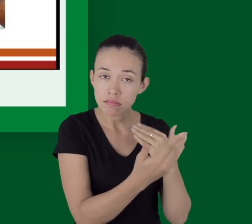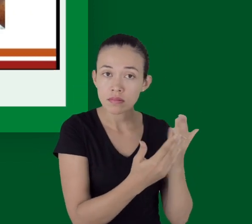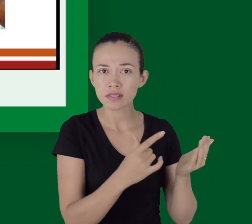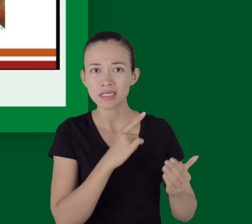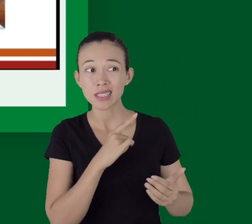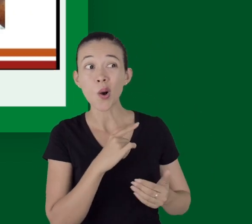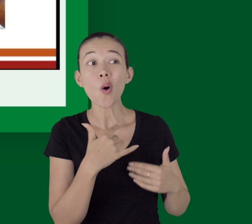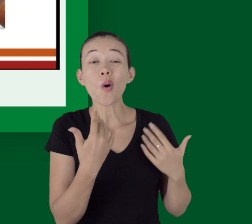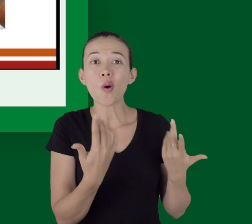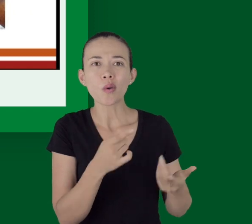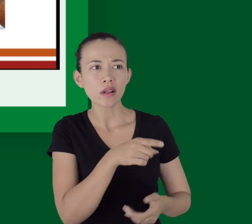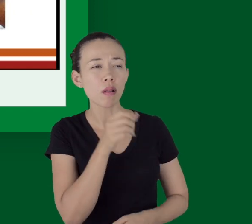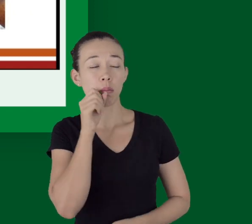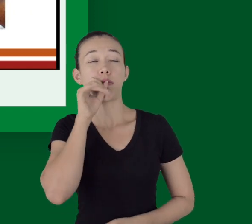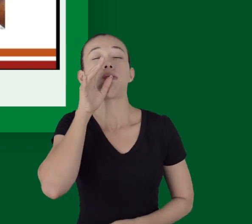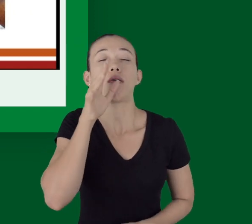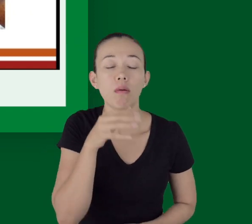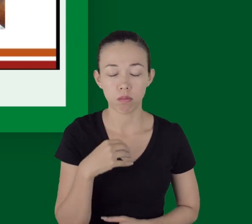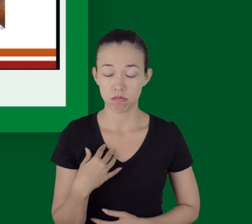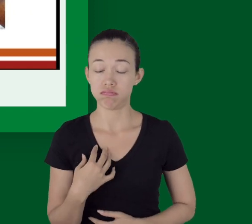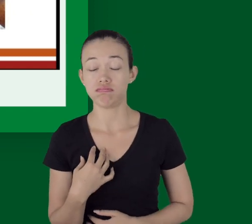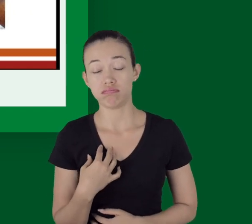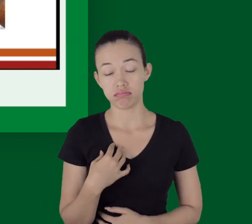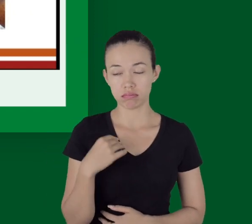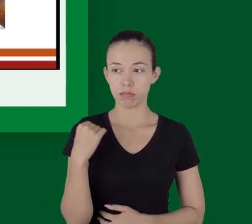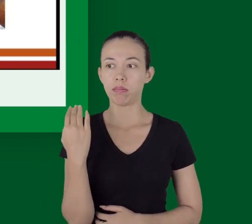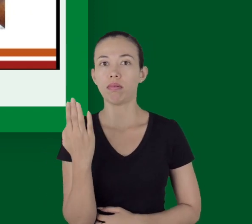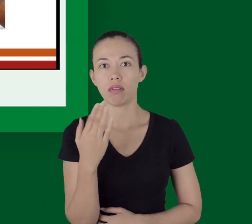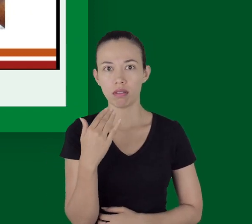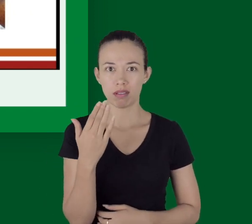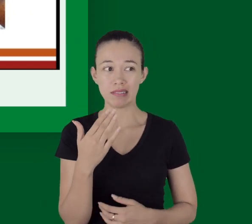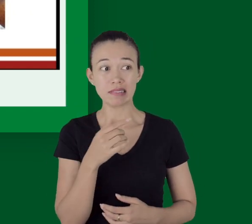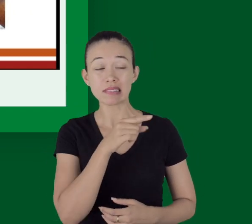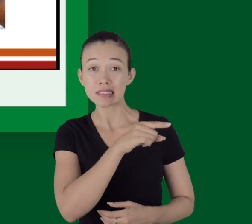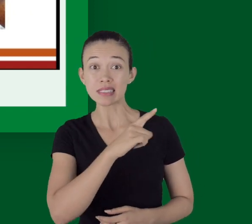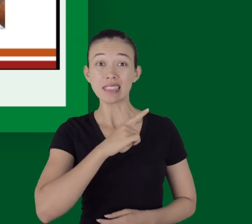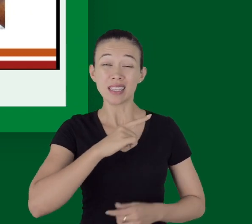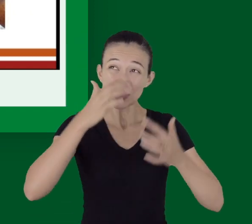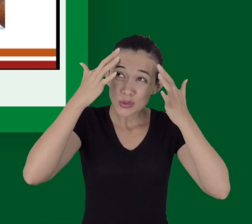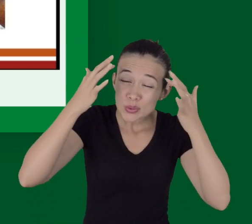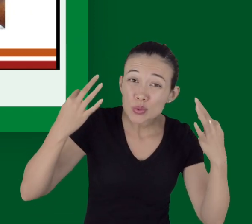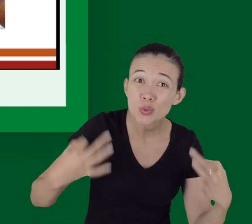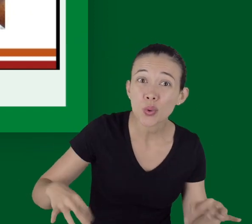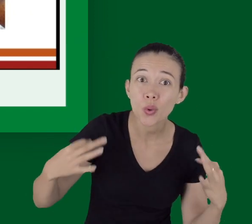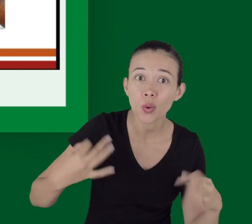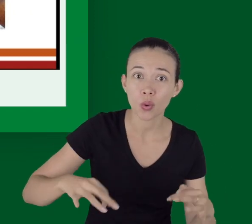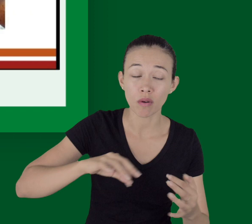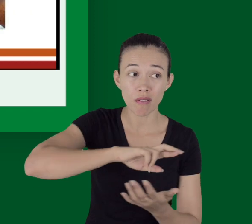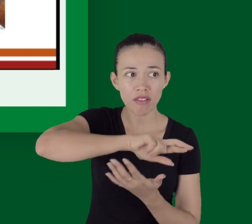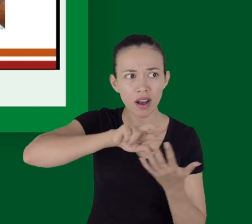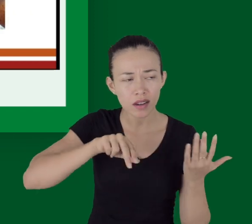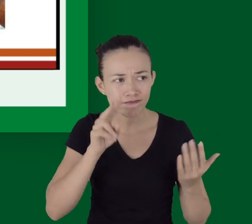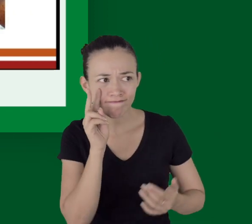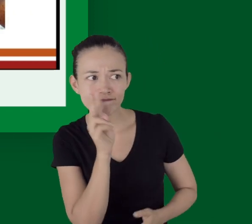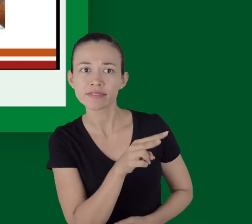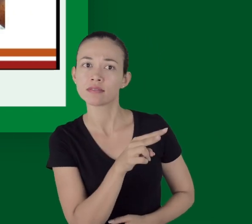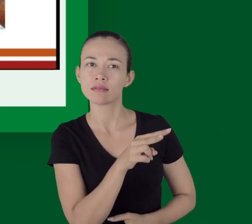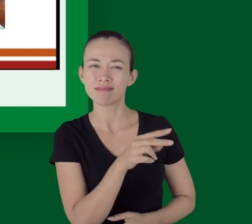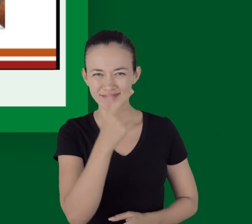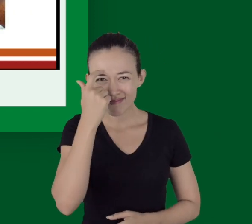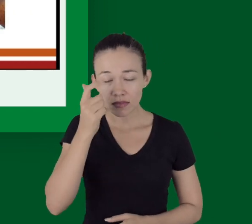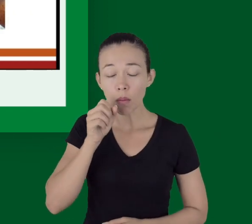com você. Então, se ele apresenta tontura, náusea, vômito, cefaleia, muita atenção para esses sinais. Sinais de